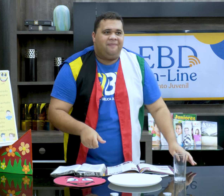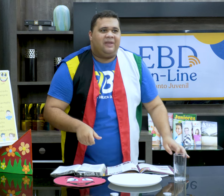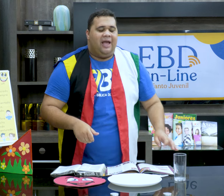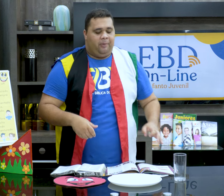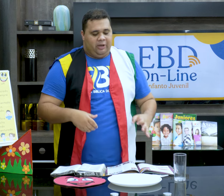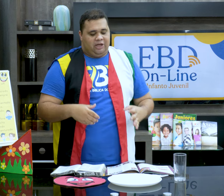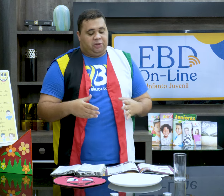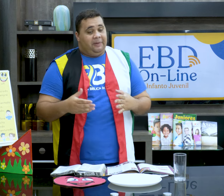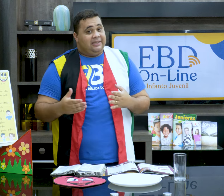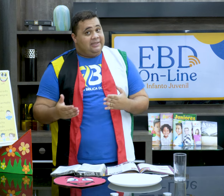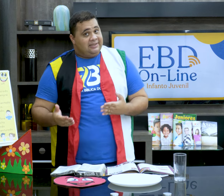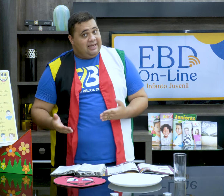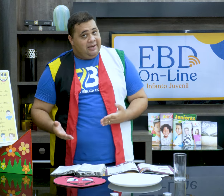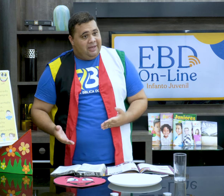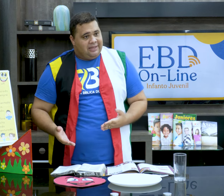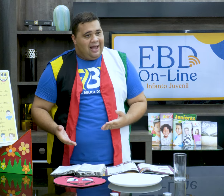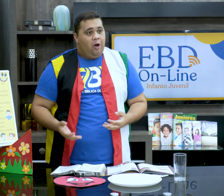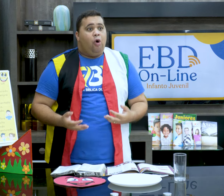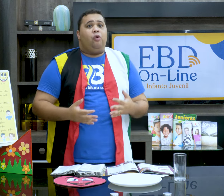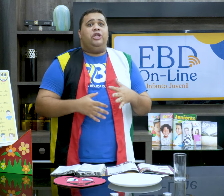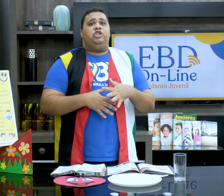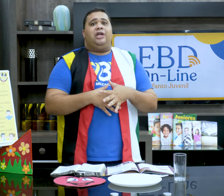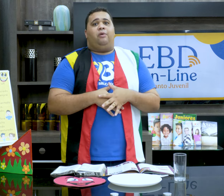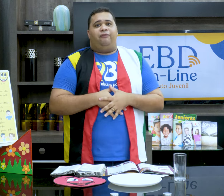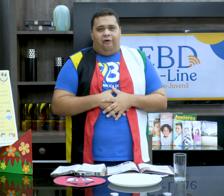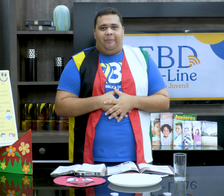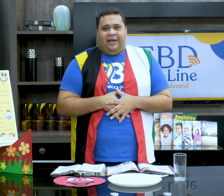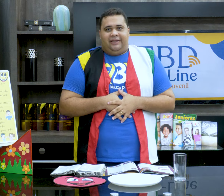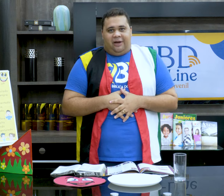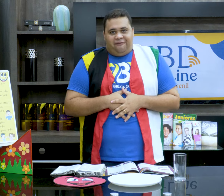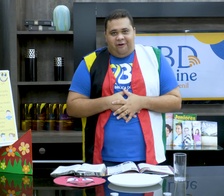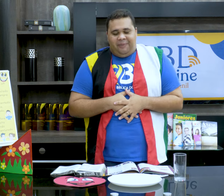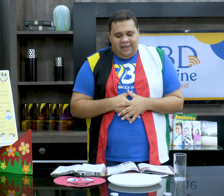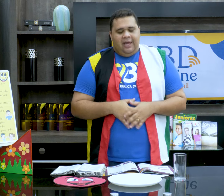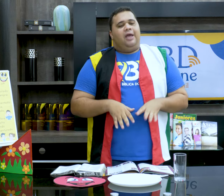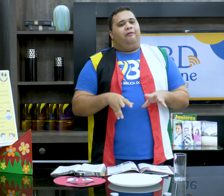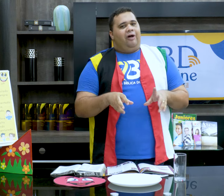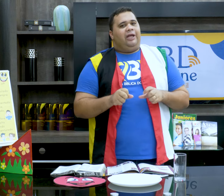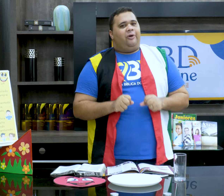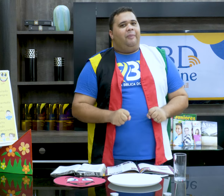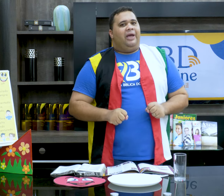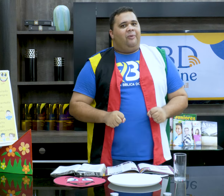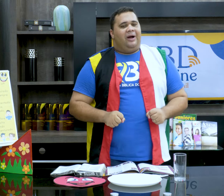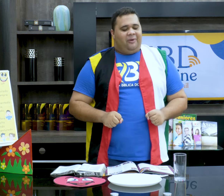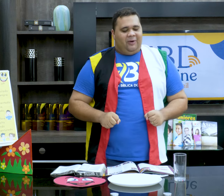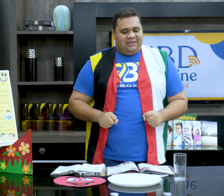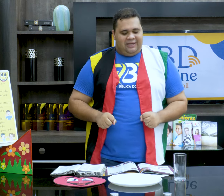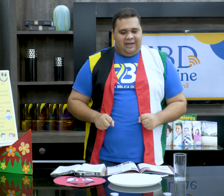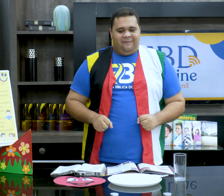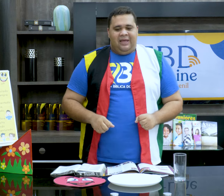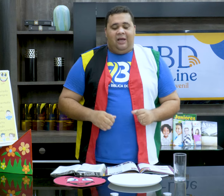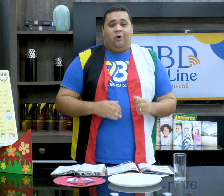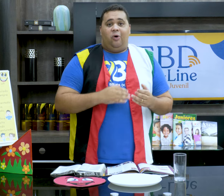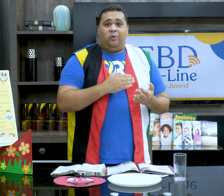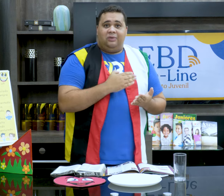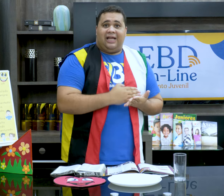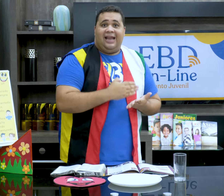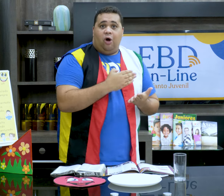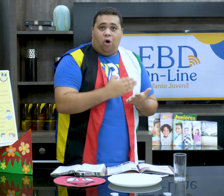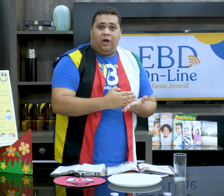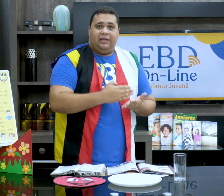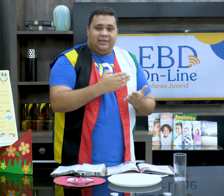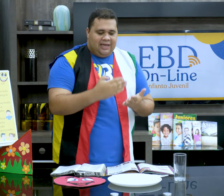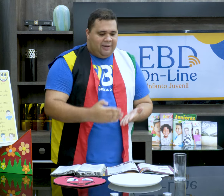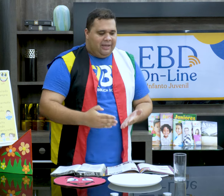comer é porque a gente precisa se alimentar ou quando a gente tá com fome né tá com fome vou ali comer alguma coisa né ou